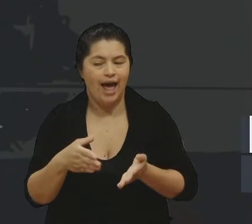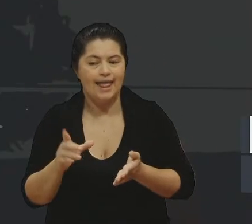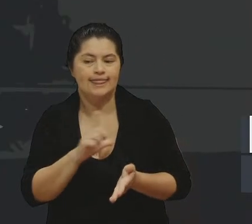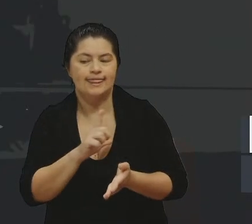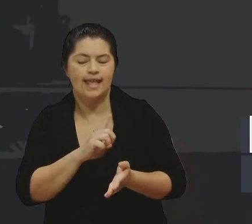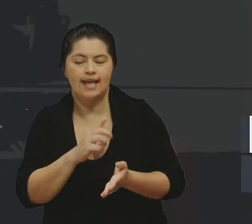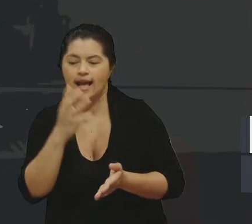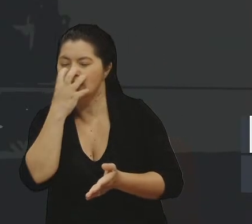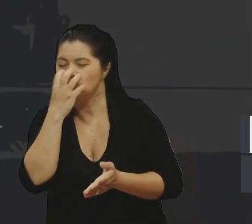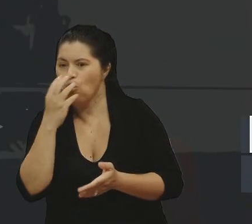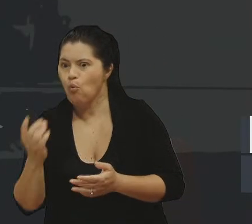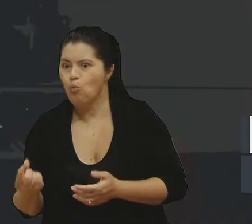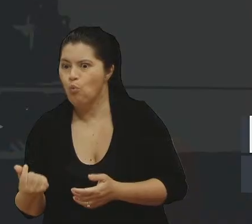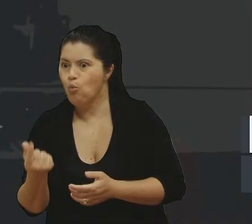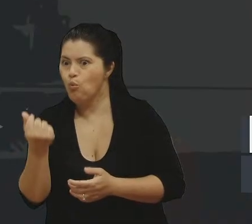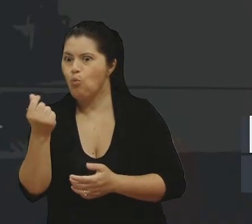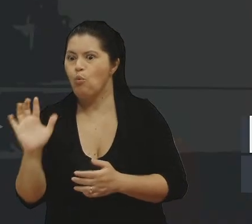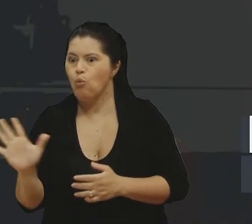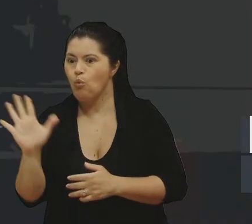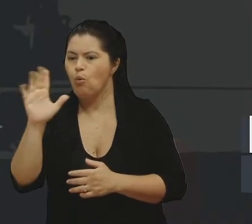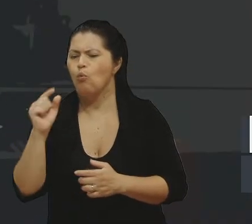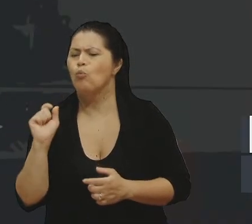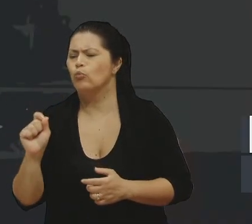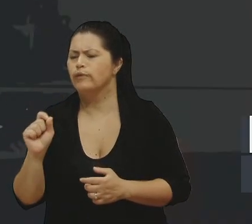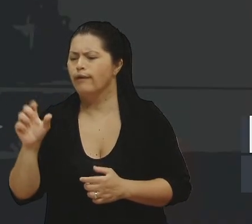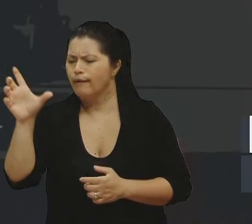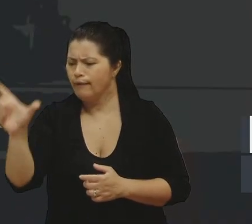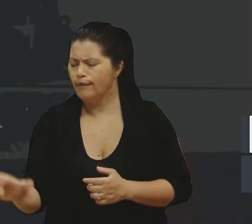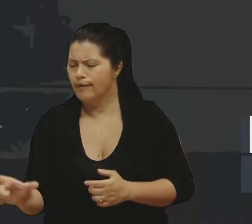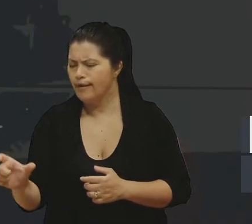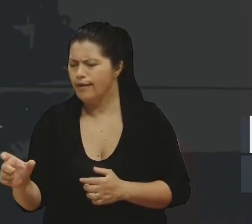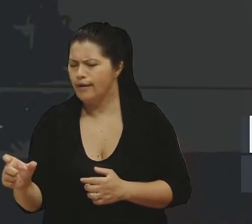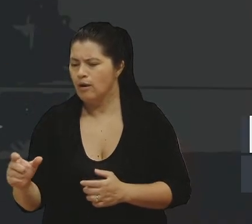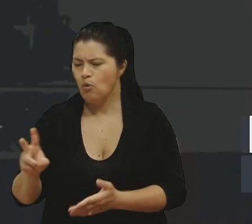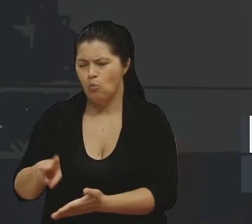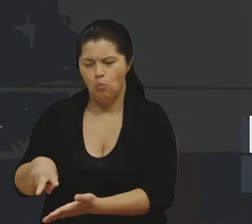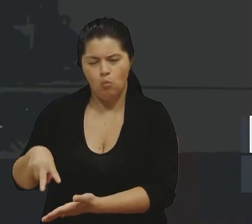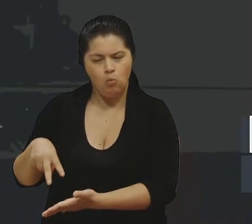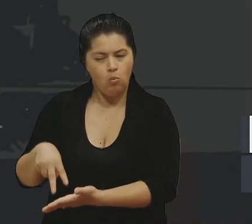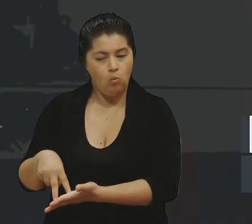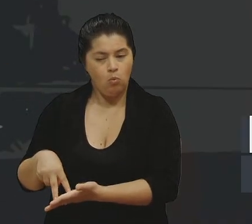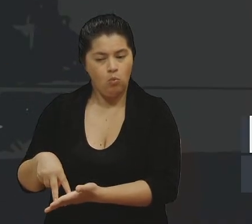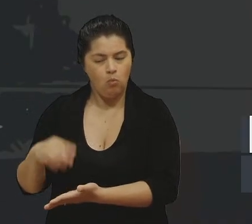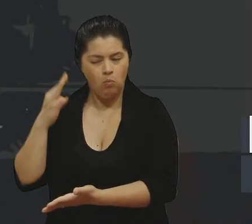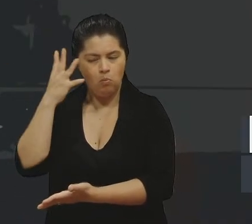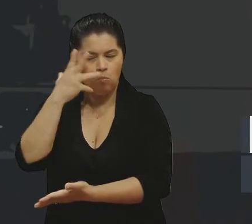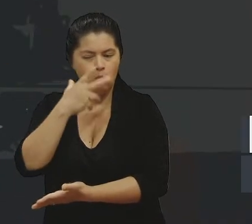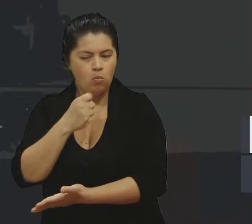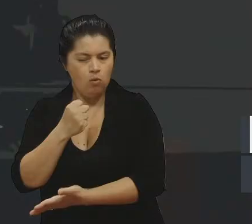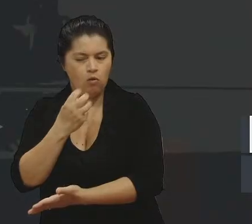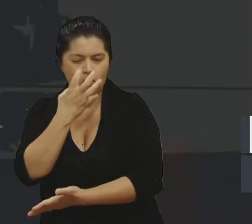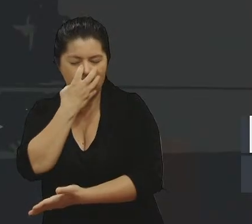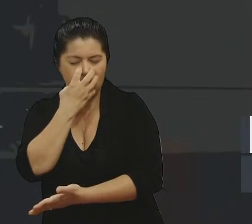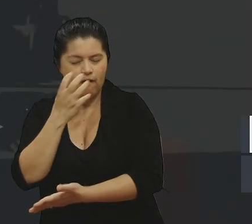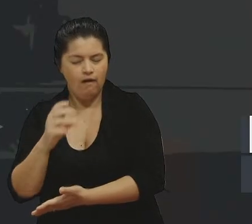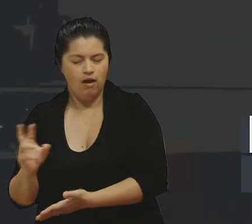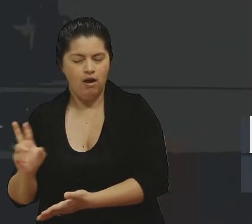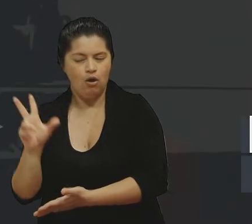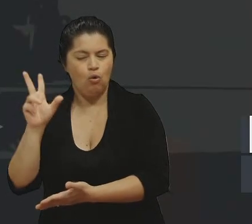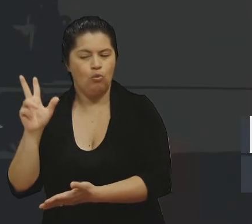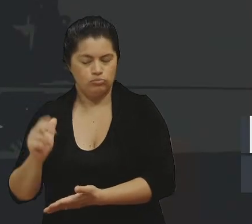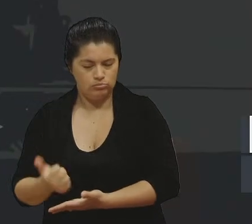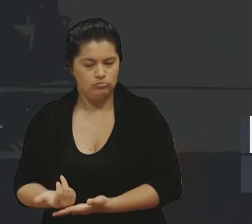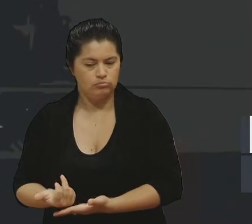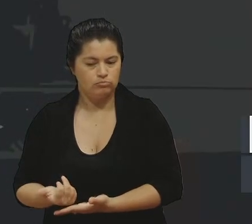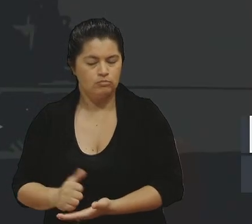aquele cara quer com essa raça? O que essa raça representa? Estilo, imponência. Ele quer cachorro bonito, ele quer valorizar a raça. Então,